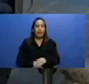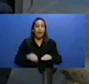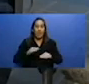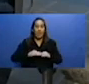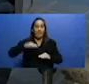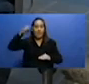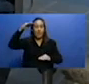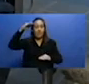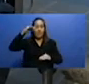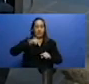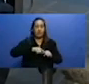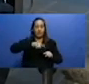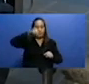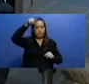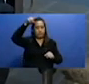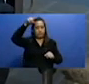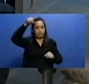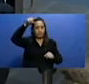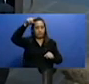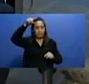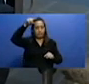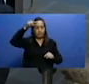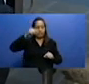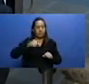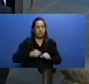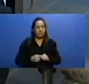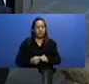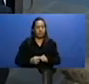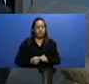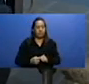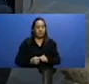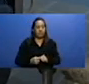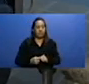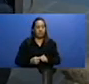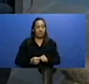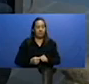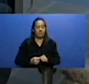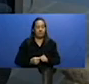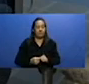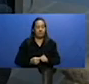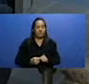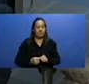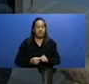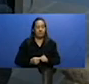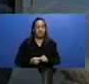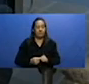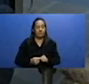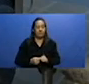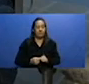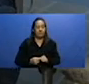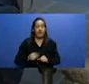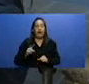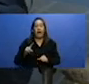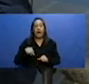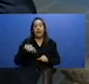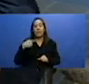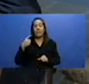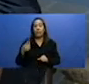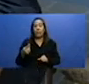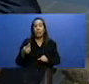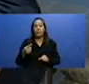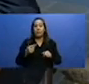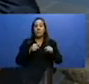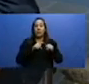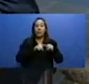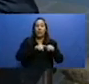ela vai ficar a maior de todas. E aí, olha só o que vai começar a acontecer a partir